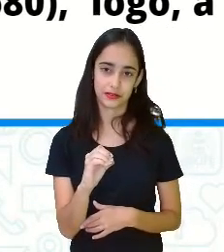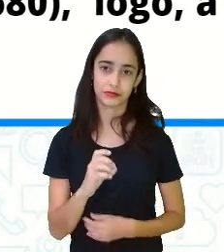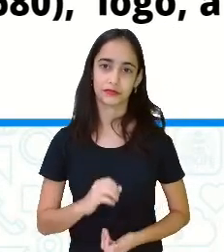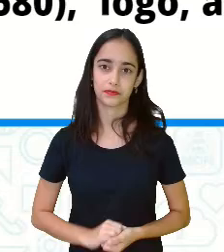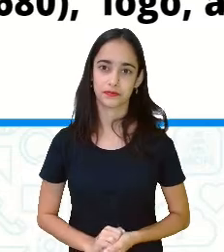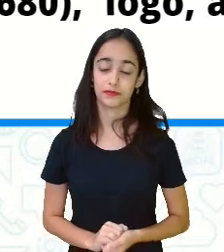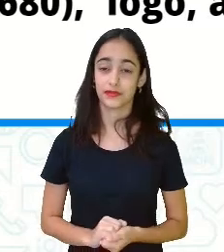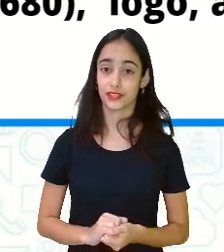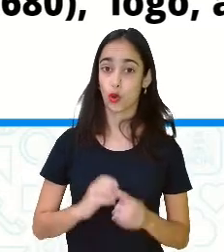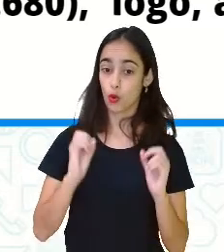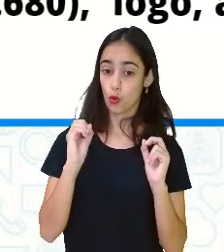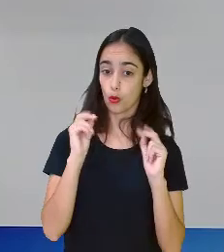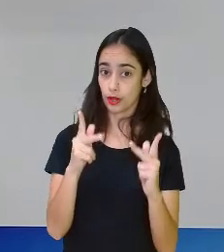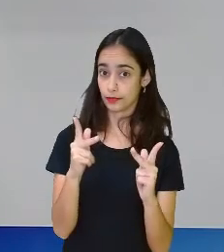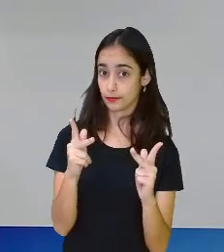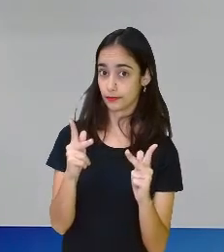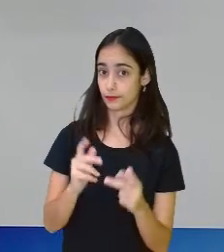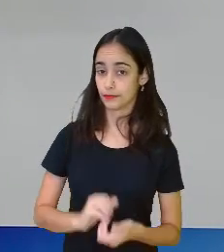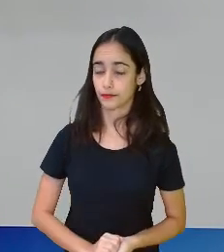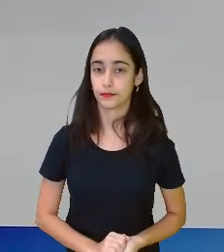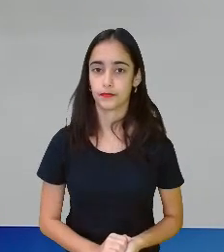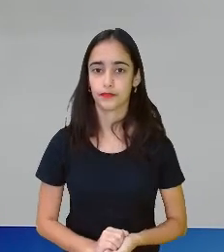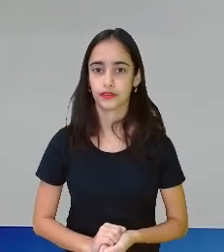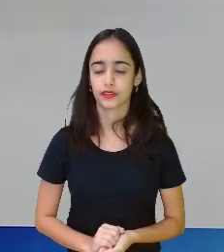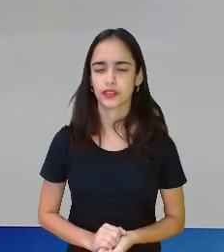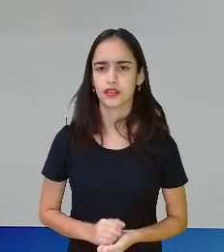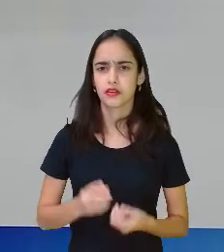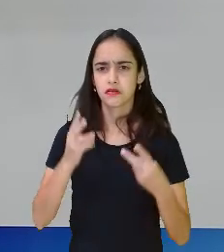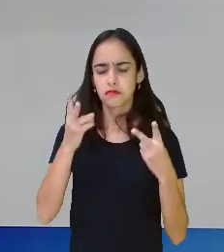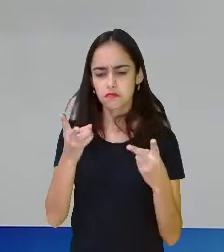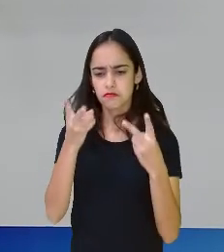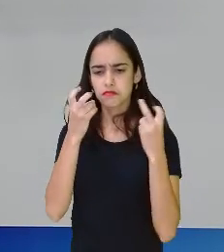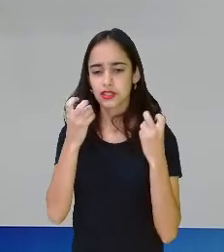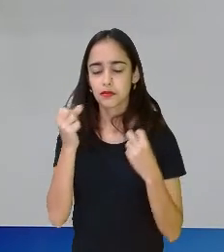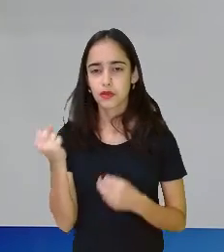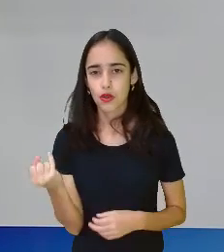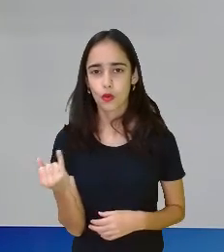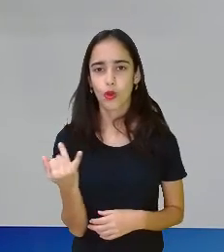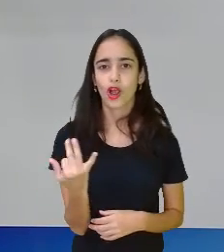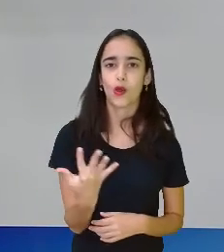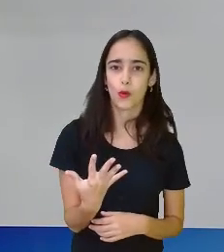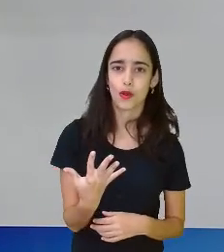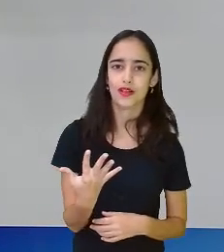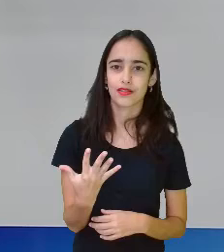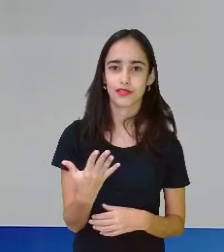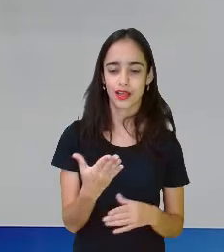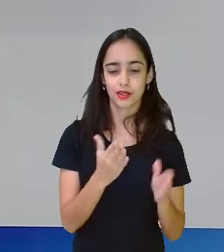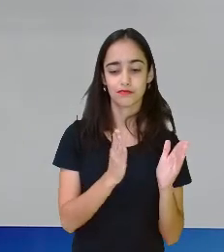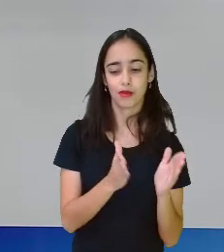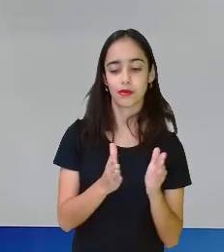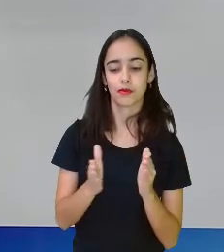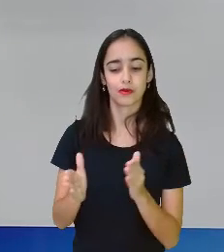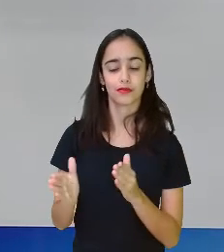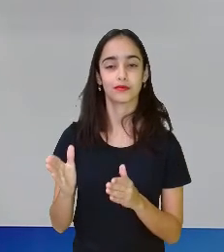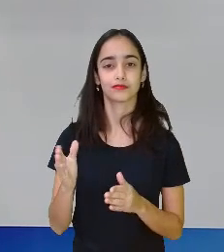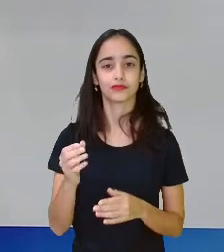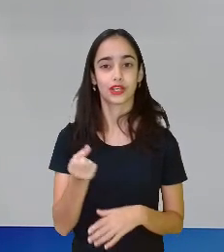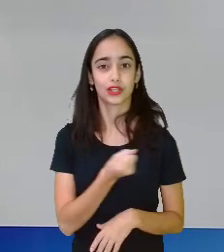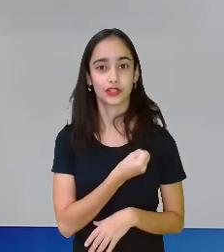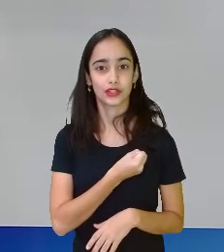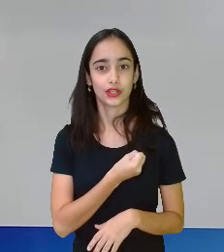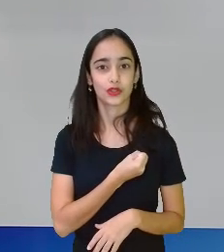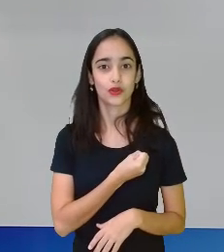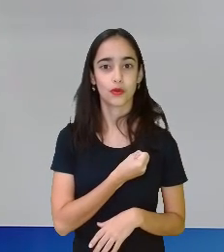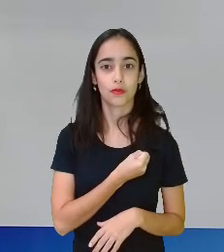23.580. Beleza? Viu como a quantidade de parcelas não aumenta o processo? Eu espero que vocês